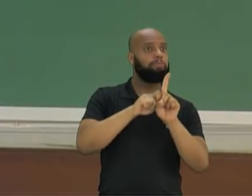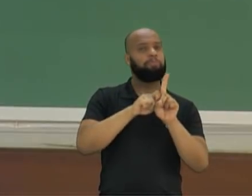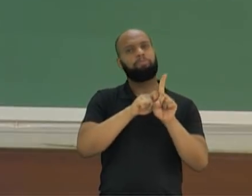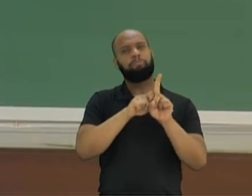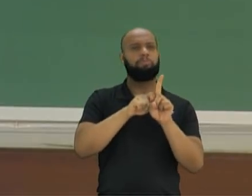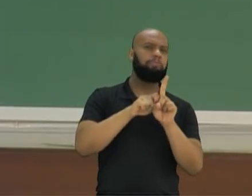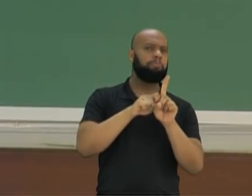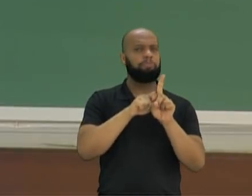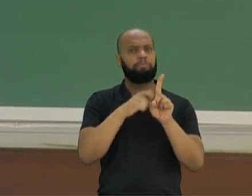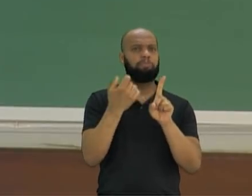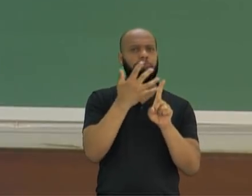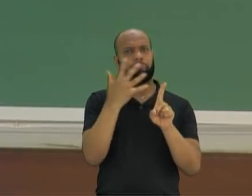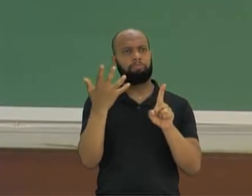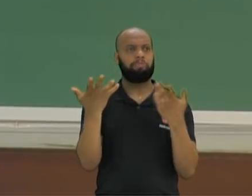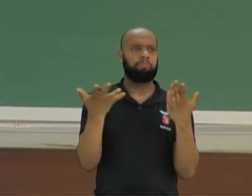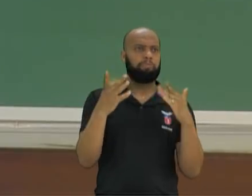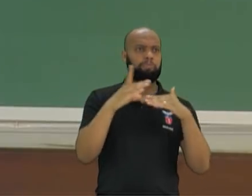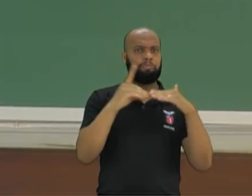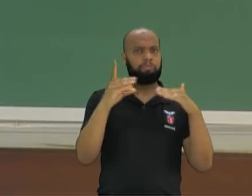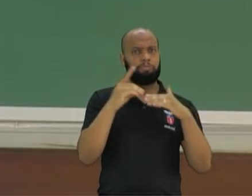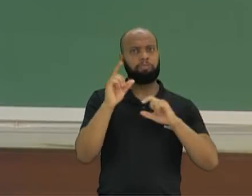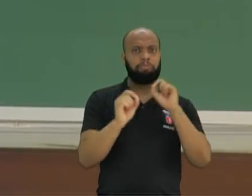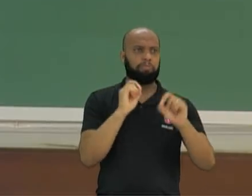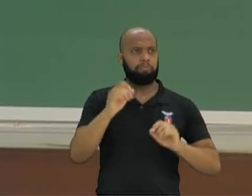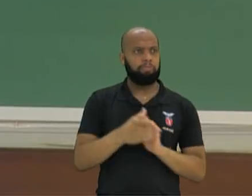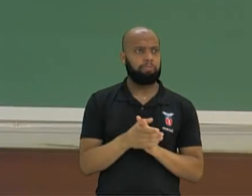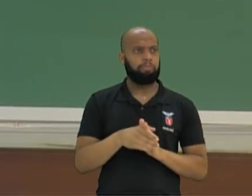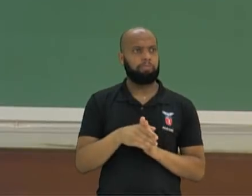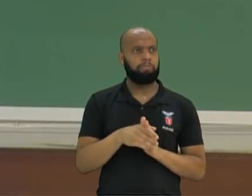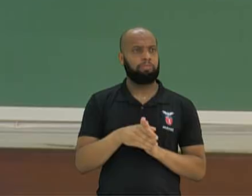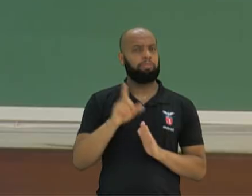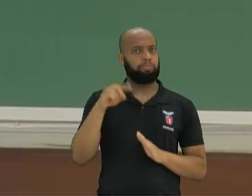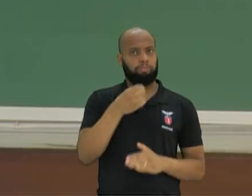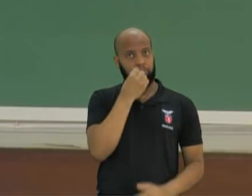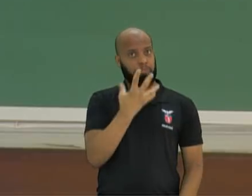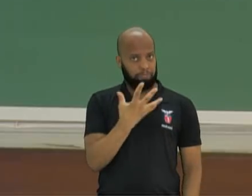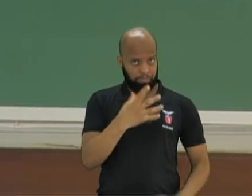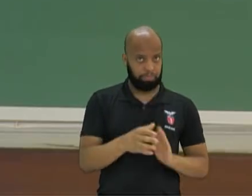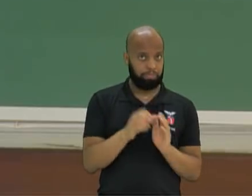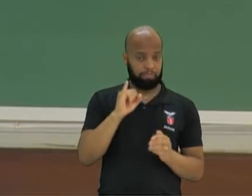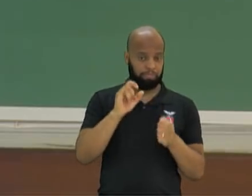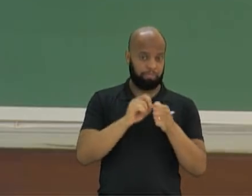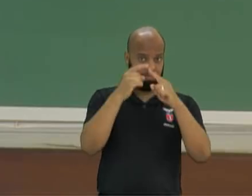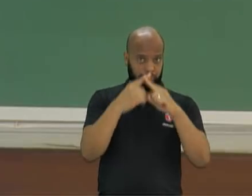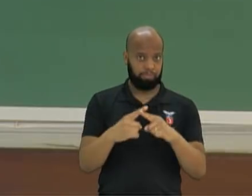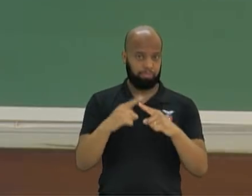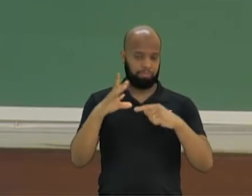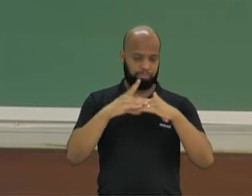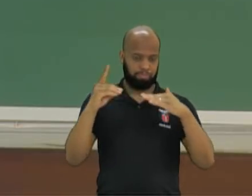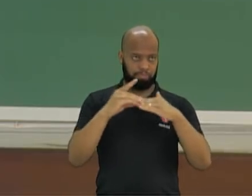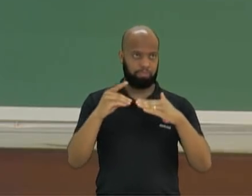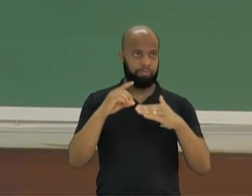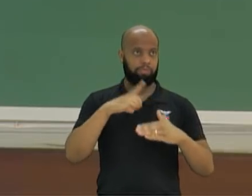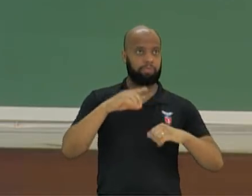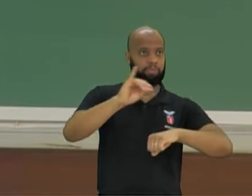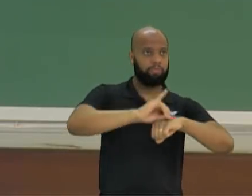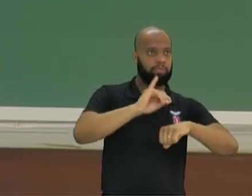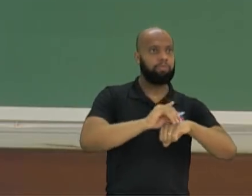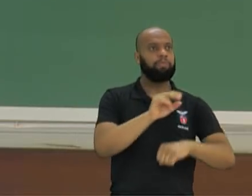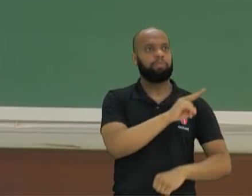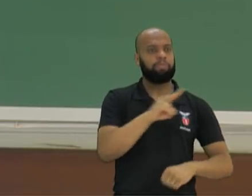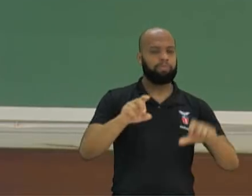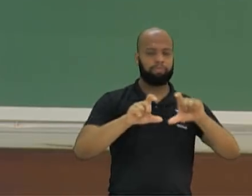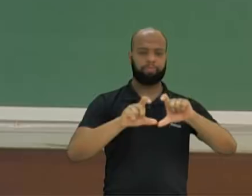multiplicar por o valor do dólar, aí, né, dá um ganho expressivo durante o ano. As maiores cidades, Sydney, Melbourne